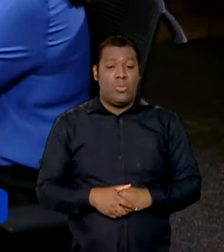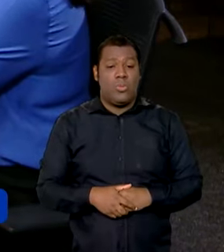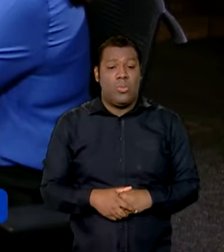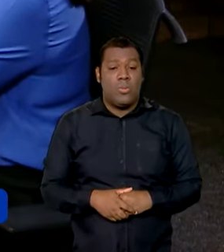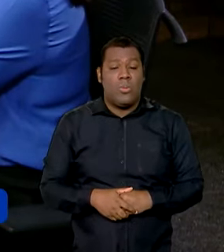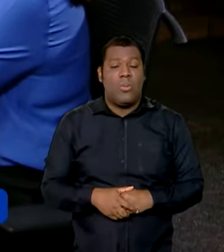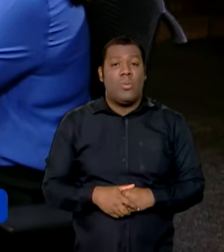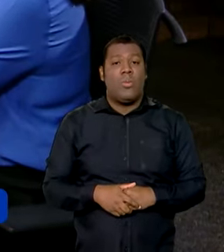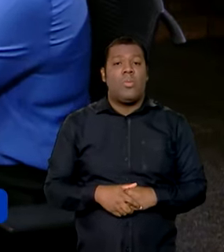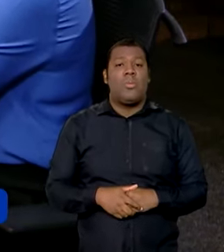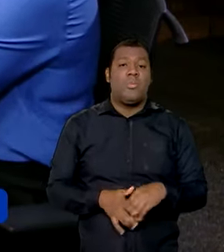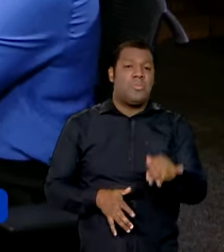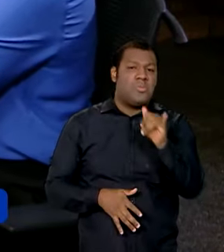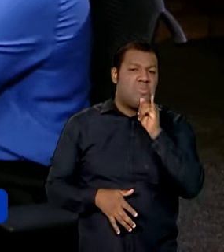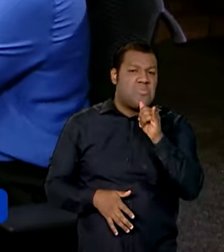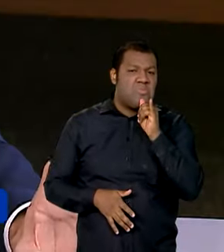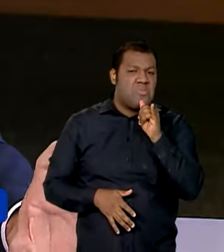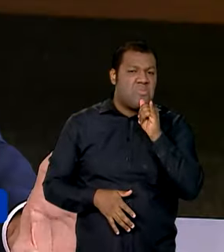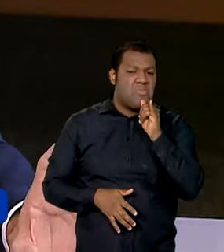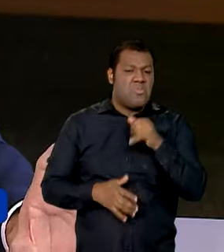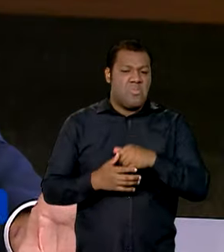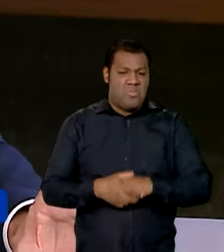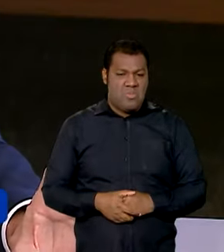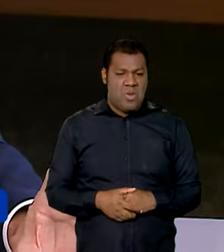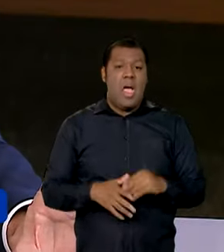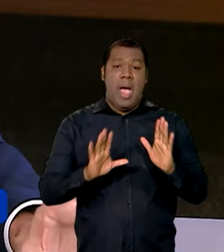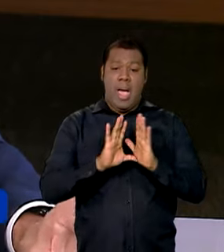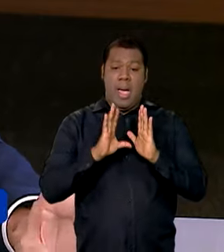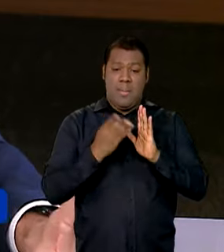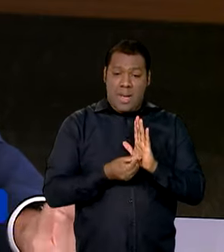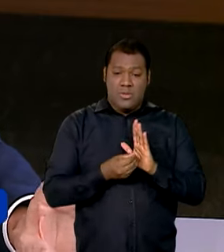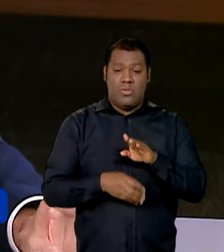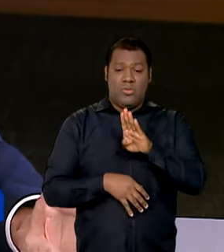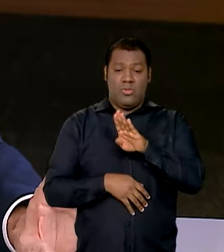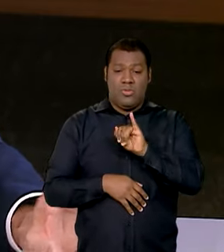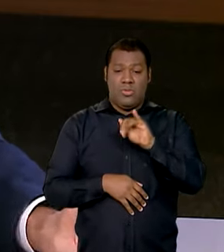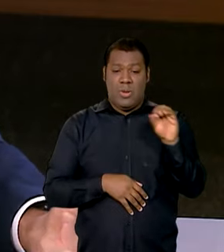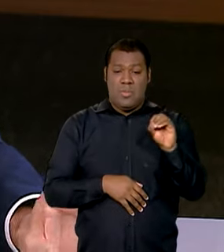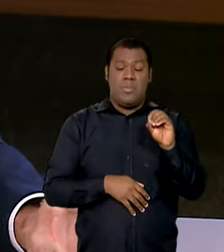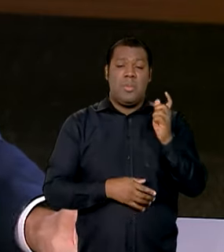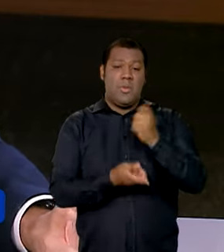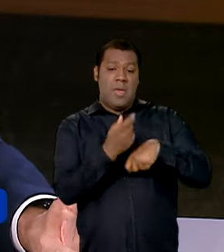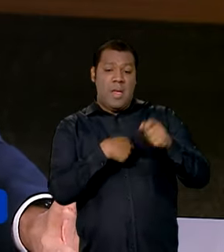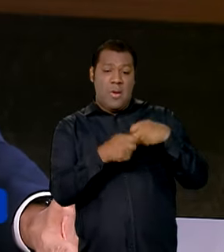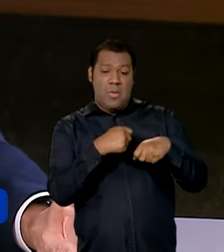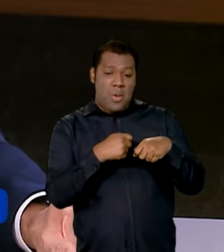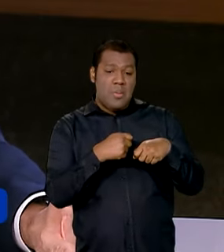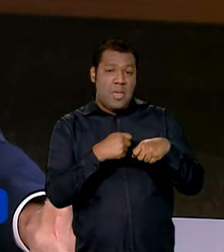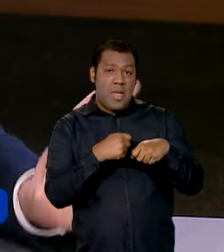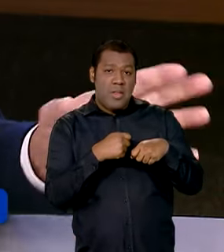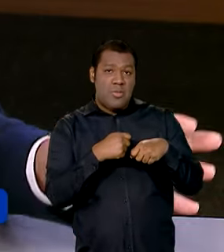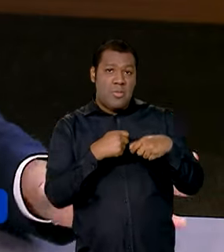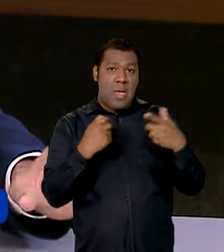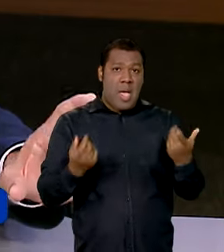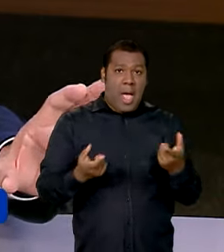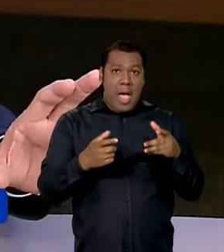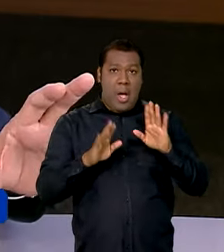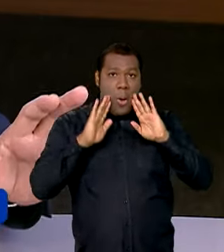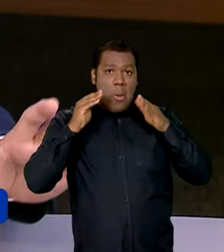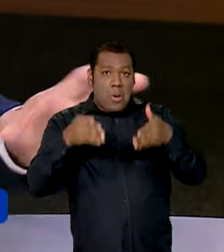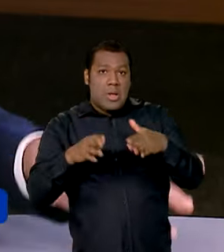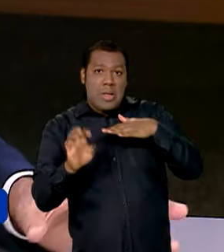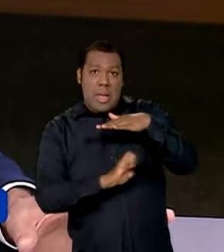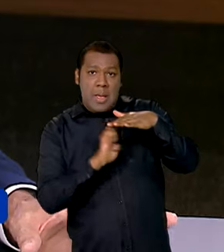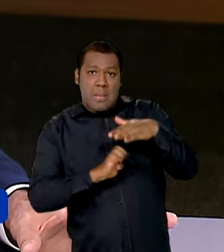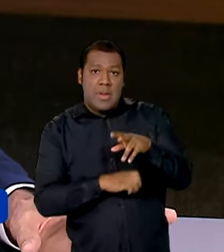podemos transformar por exemplo o potencial amazônico de bioeconomia em negócio de cinco seis empresas multinacionais